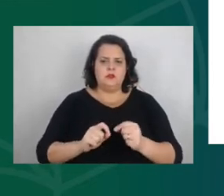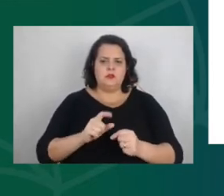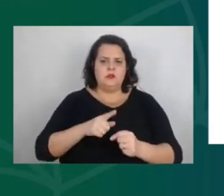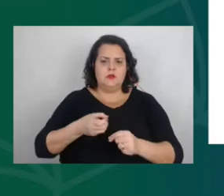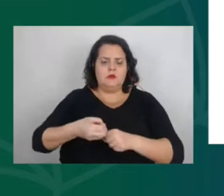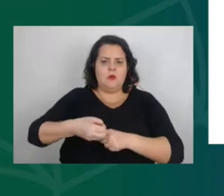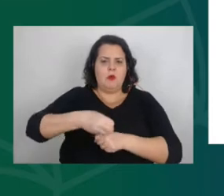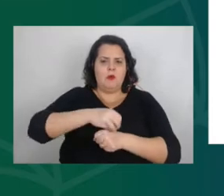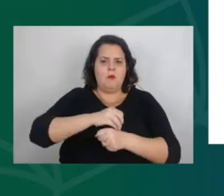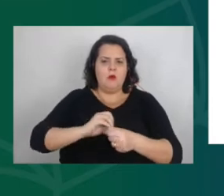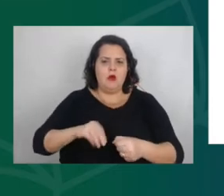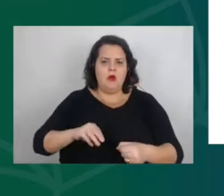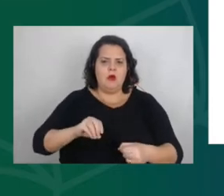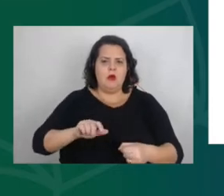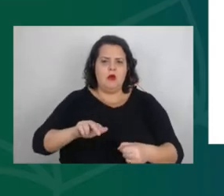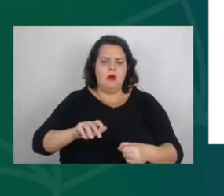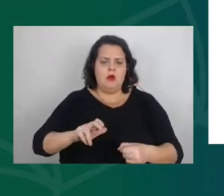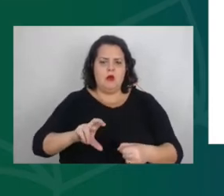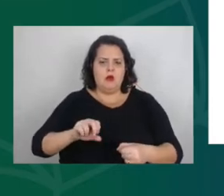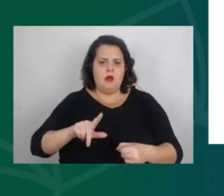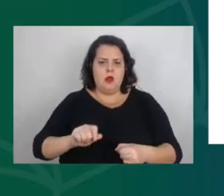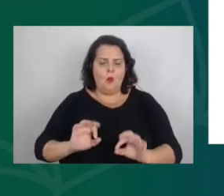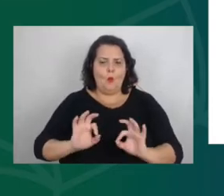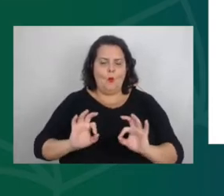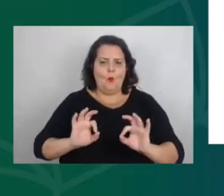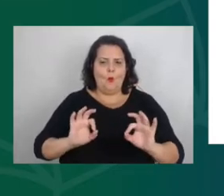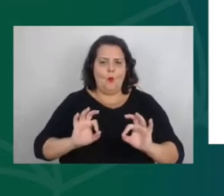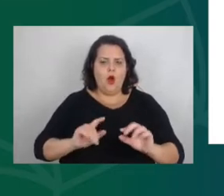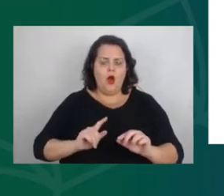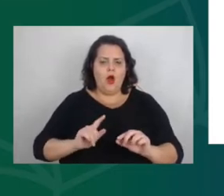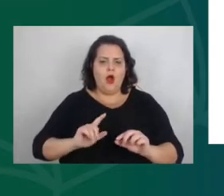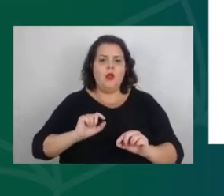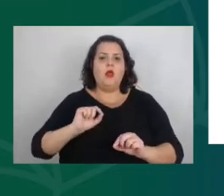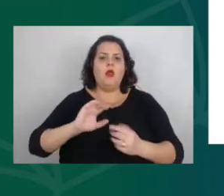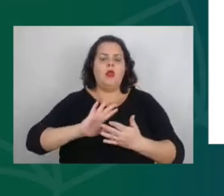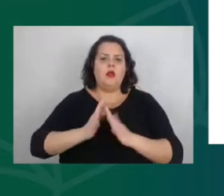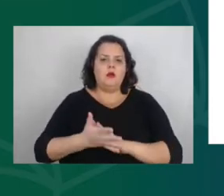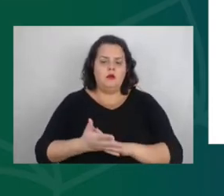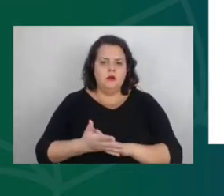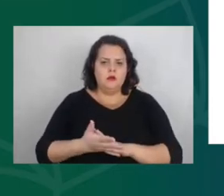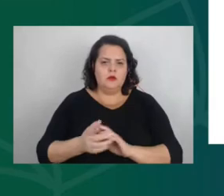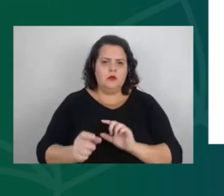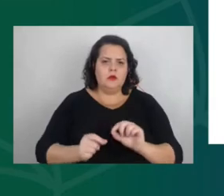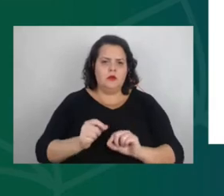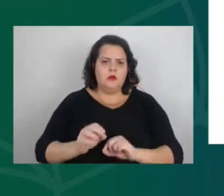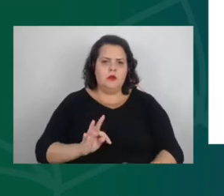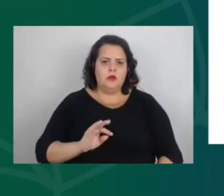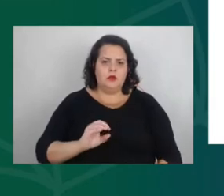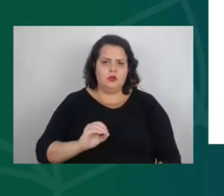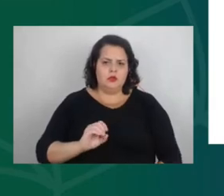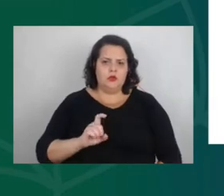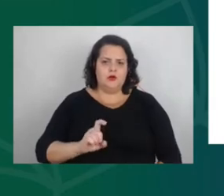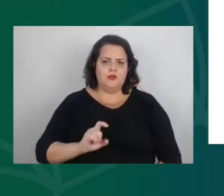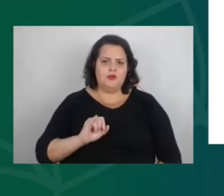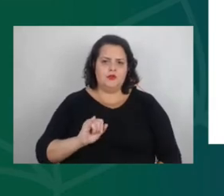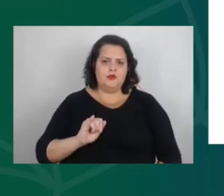DNA está intacta. Esse é um efeito que hoje se fala toxicogenômico.